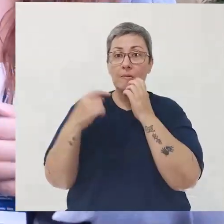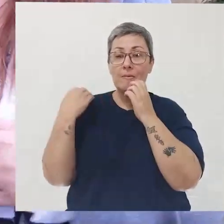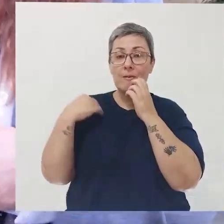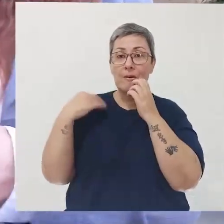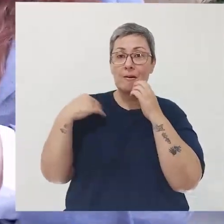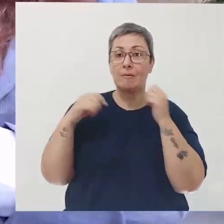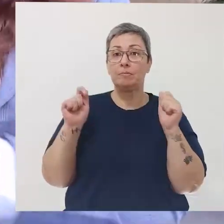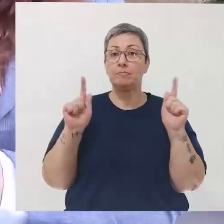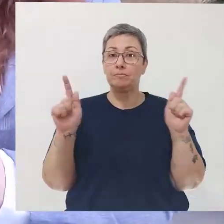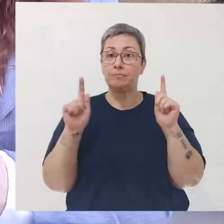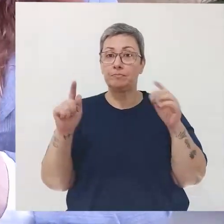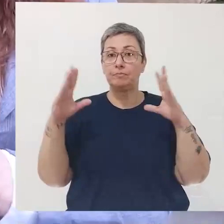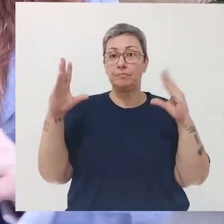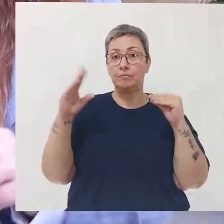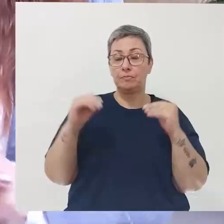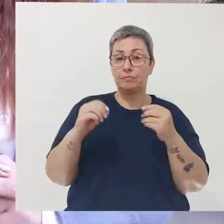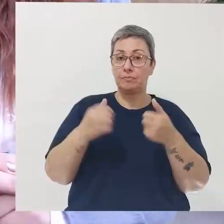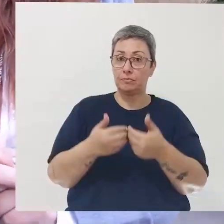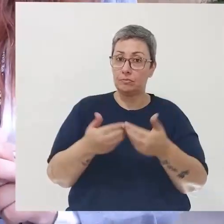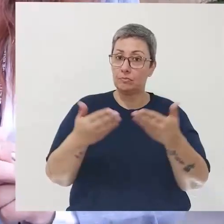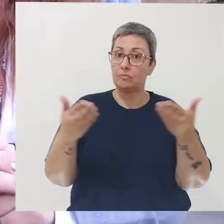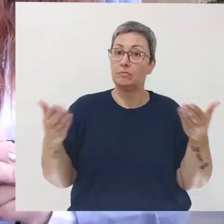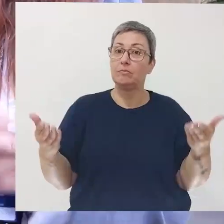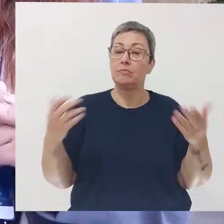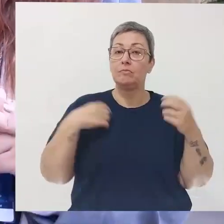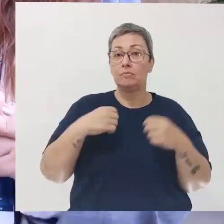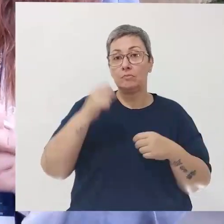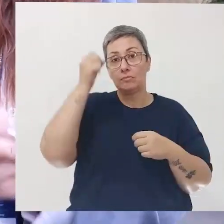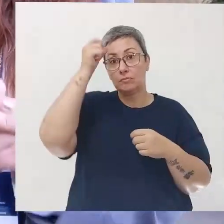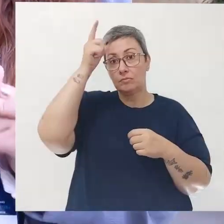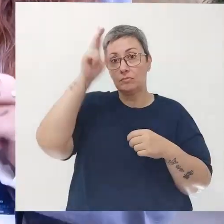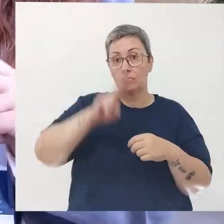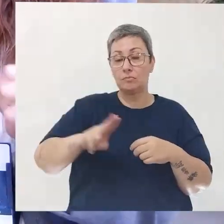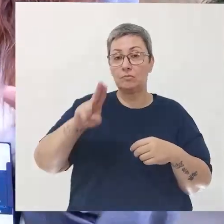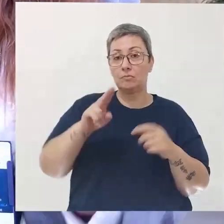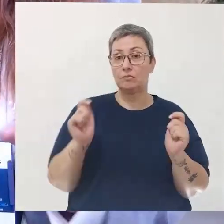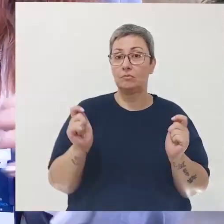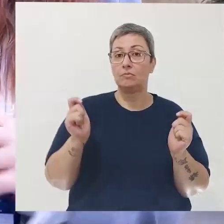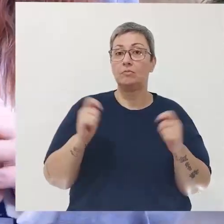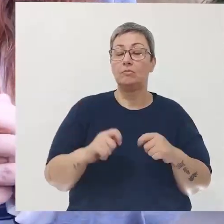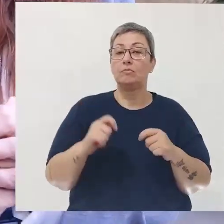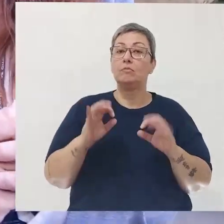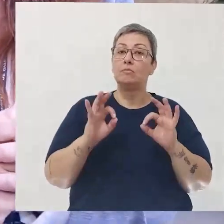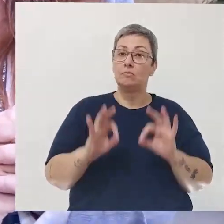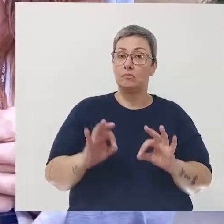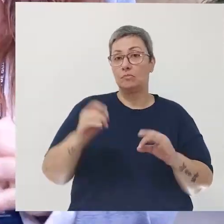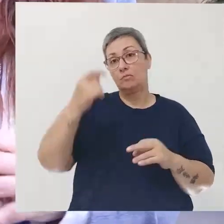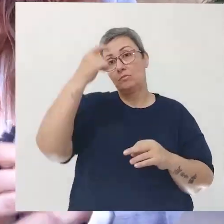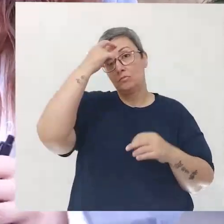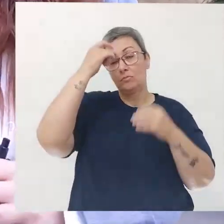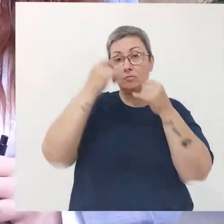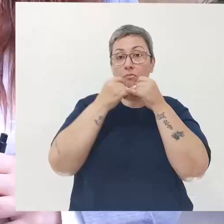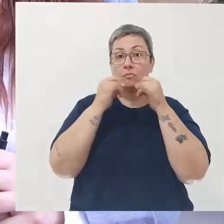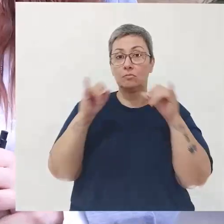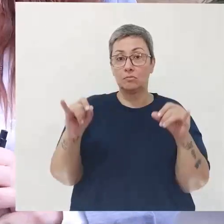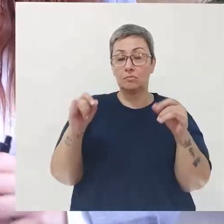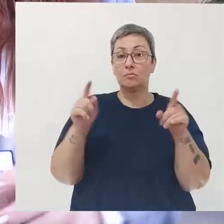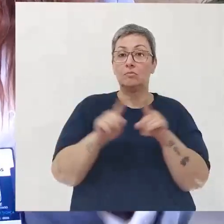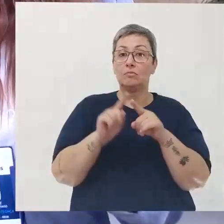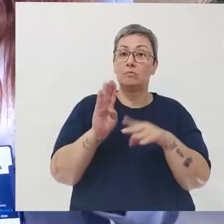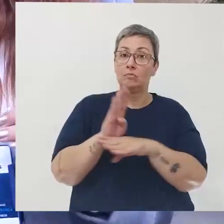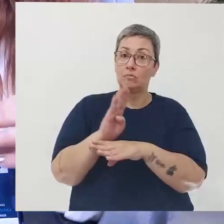e o lazer noturno, ampliando a cultura do uso eficiente e racional da energia